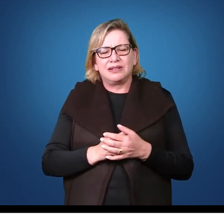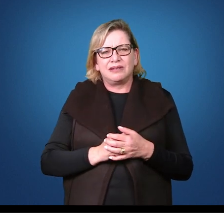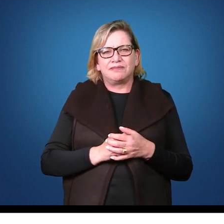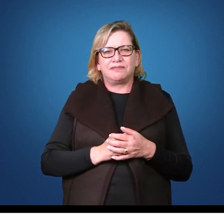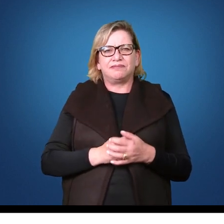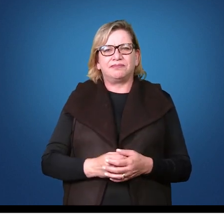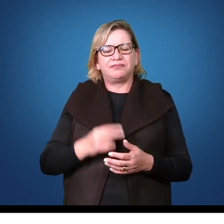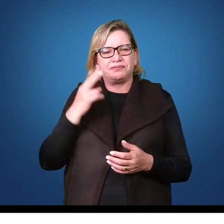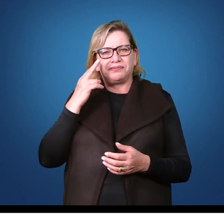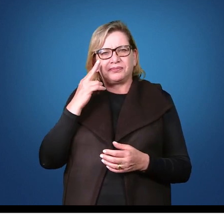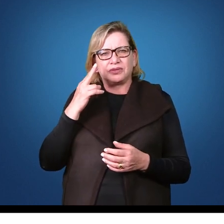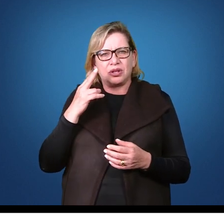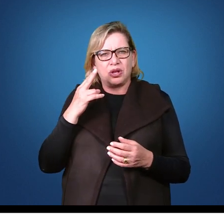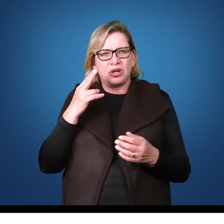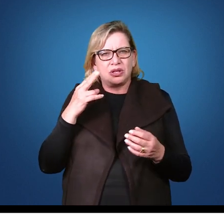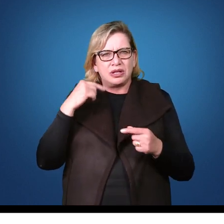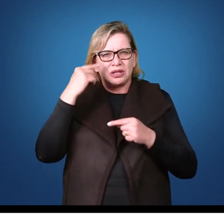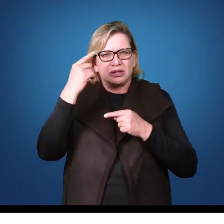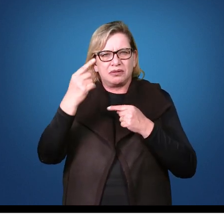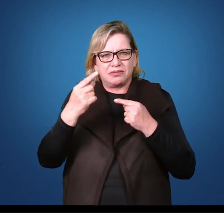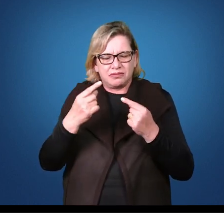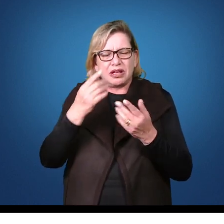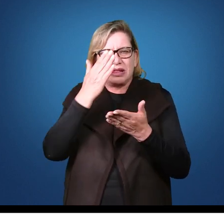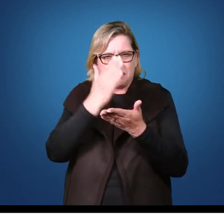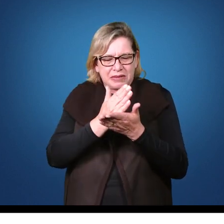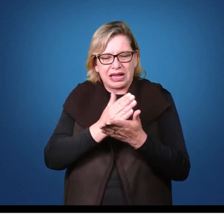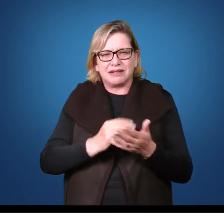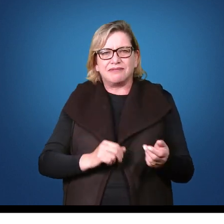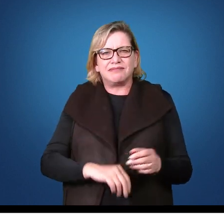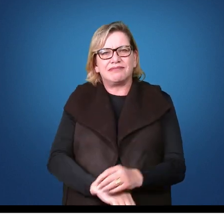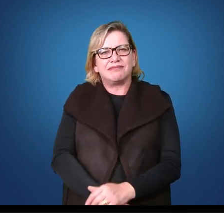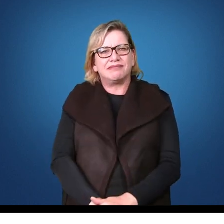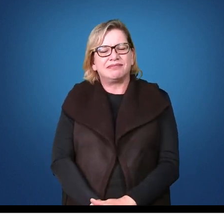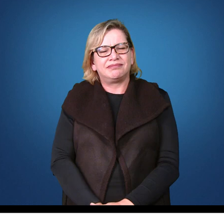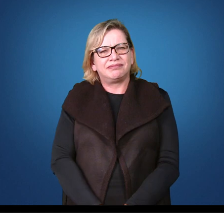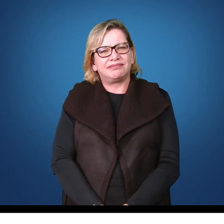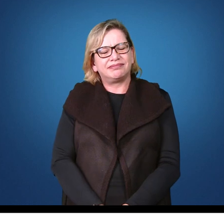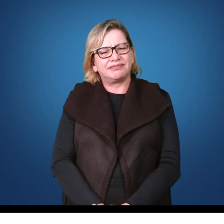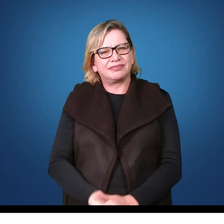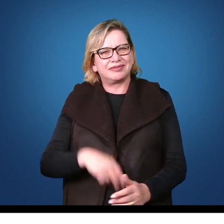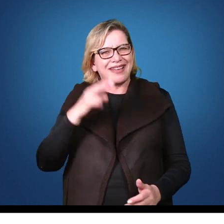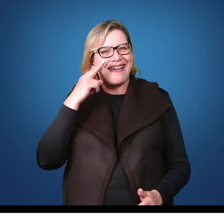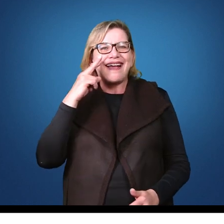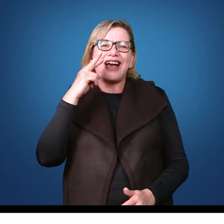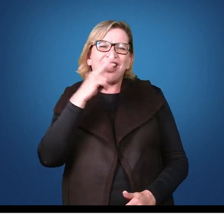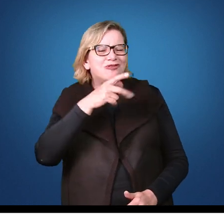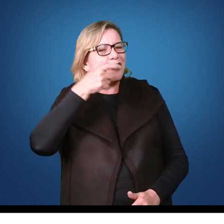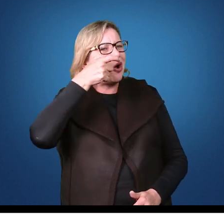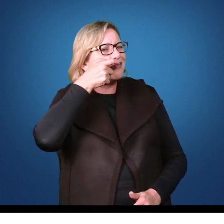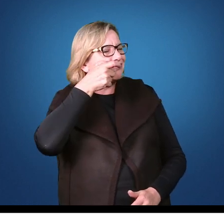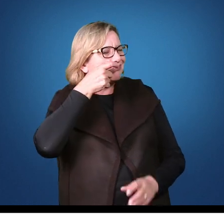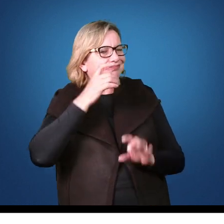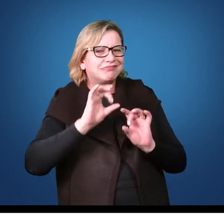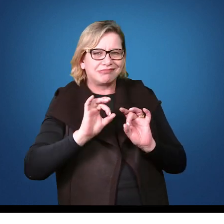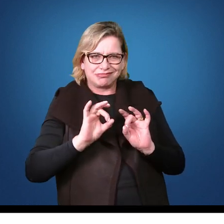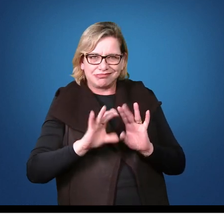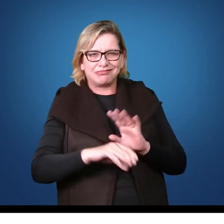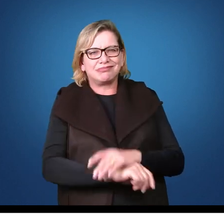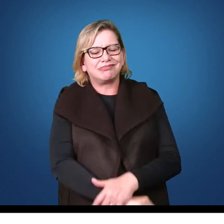Detetive, vamos lá. Mais uma e daí a gente para. Vai lá. Atenção, rua!